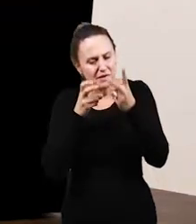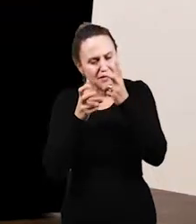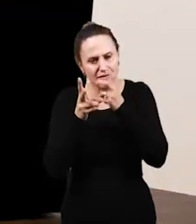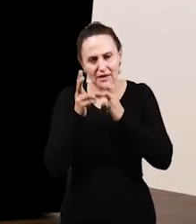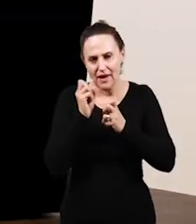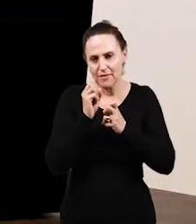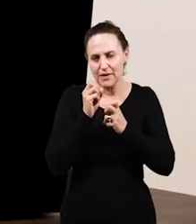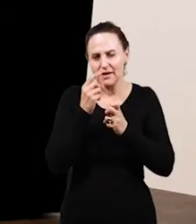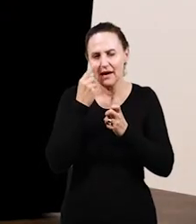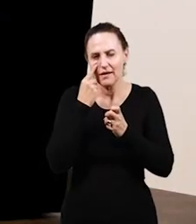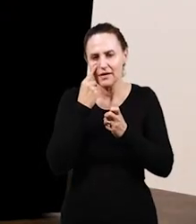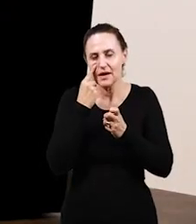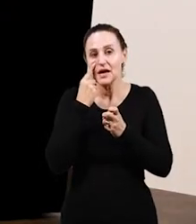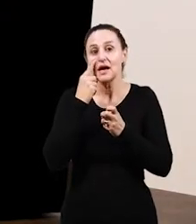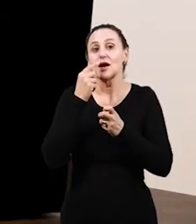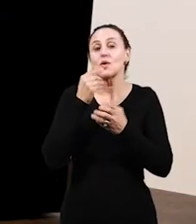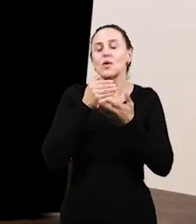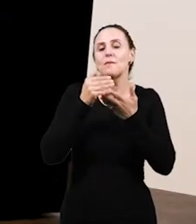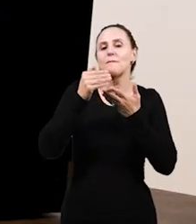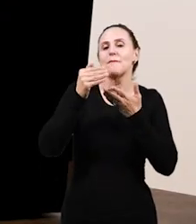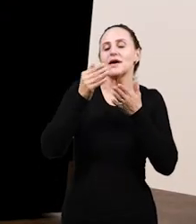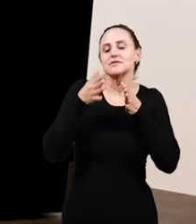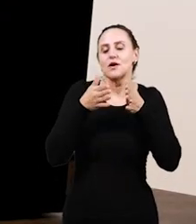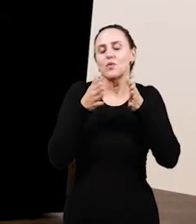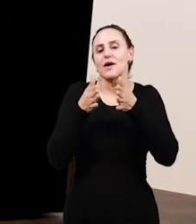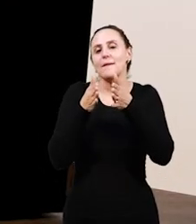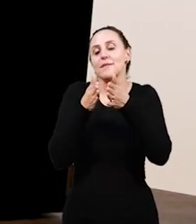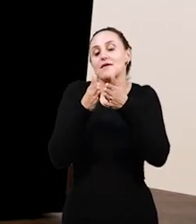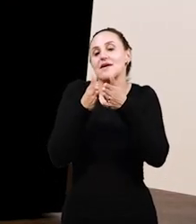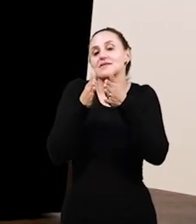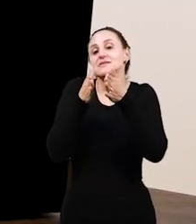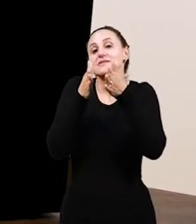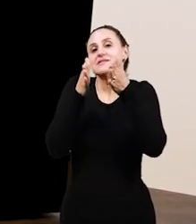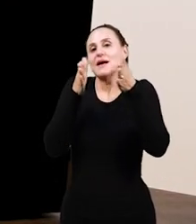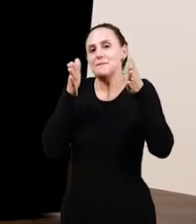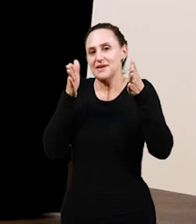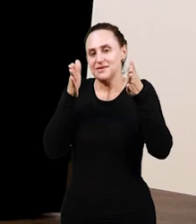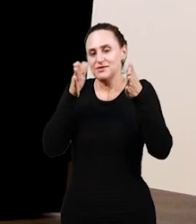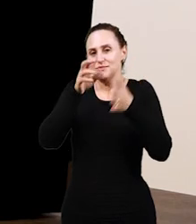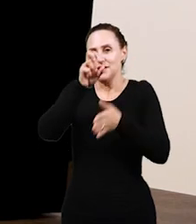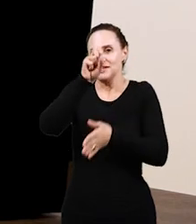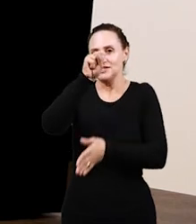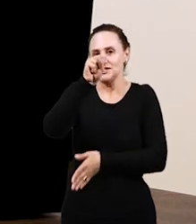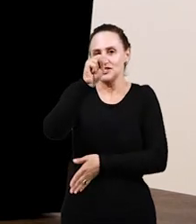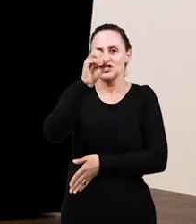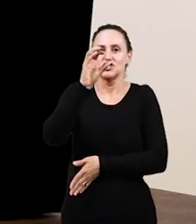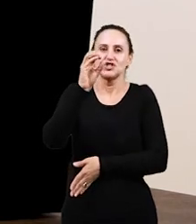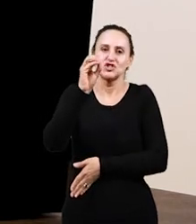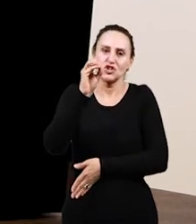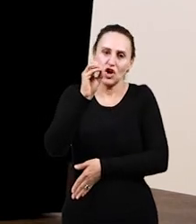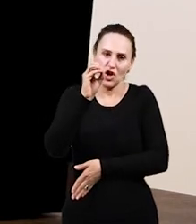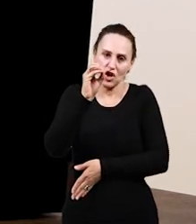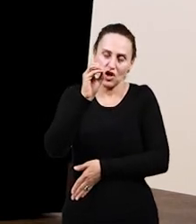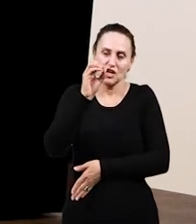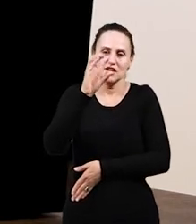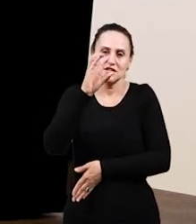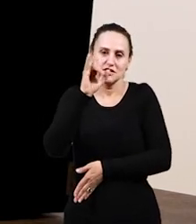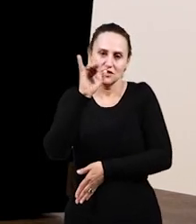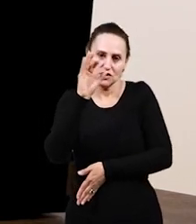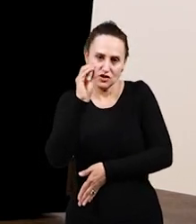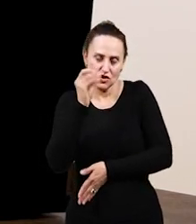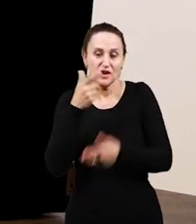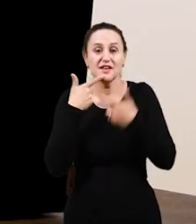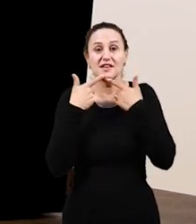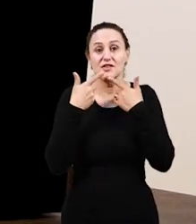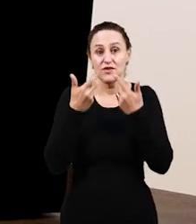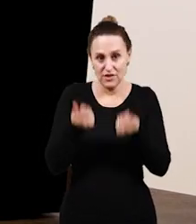aberto para sócio linguística que é uma das teorias que a gente vai estudar mais para frente né O que que é a sócio linguística é uma